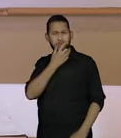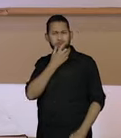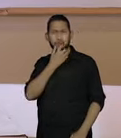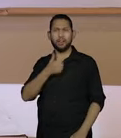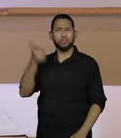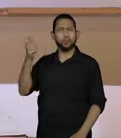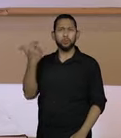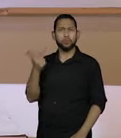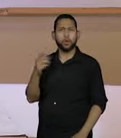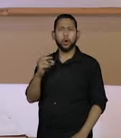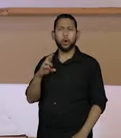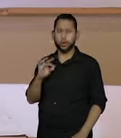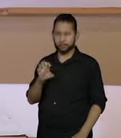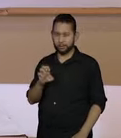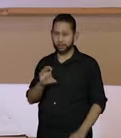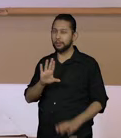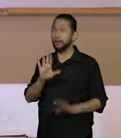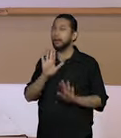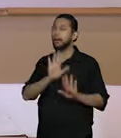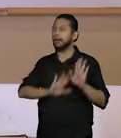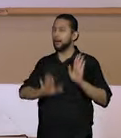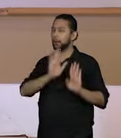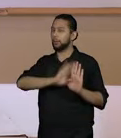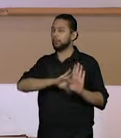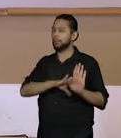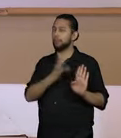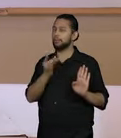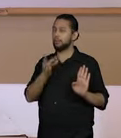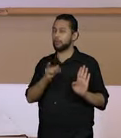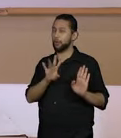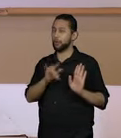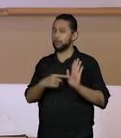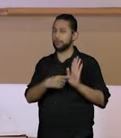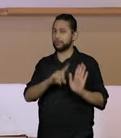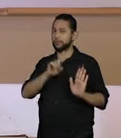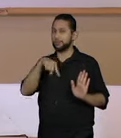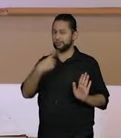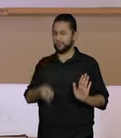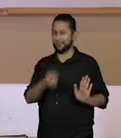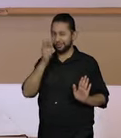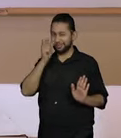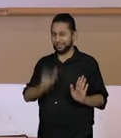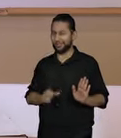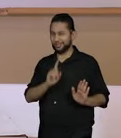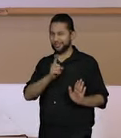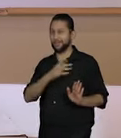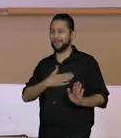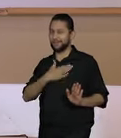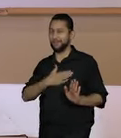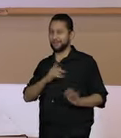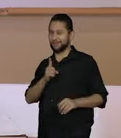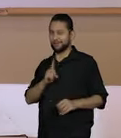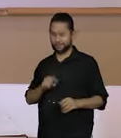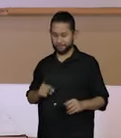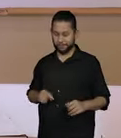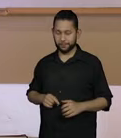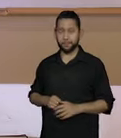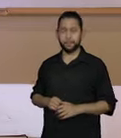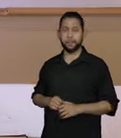tem cobre, tem um detalhezinho que eu vou mostrar para vocês, que é interessante usarmos o